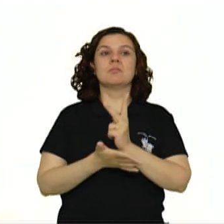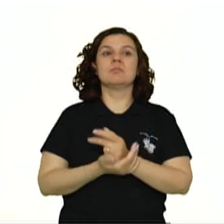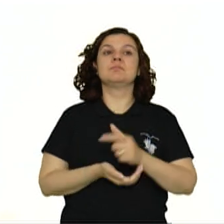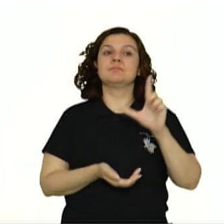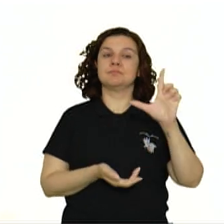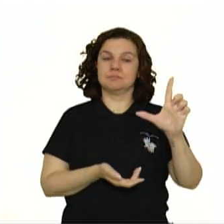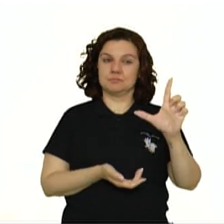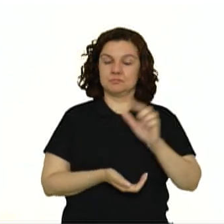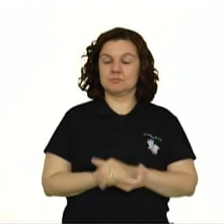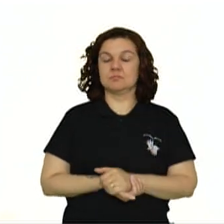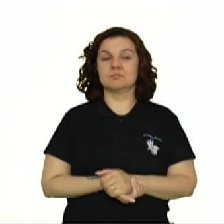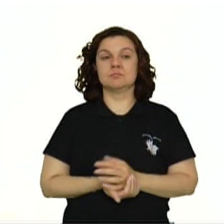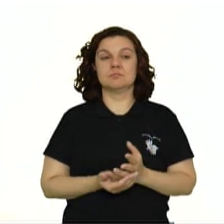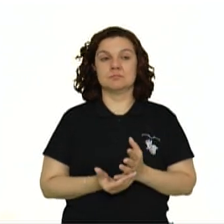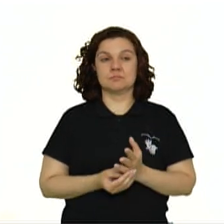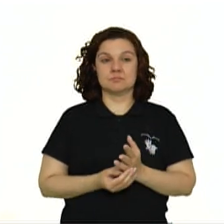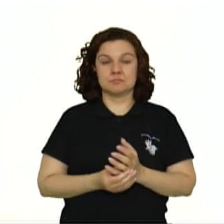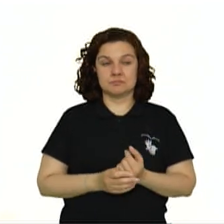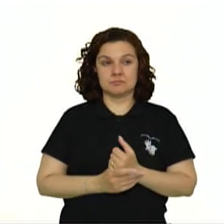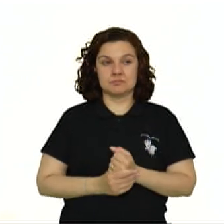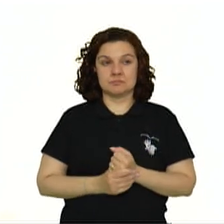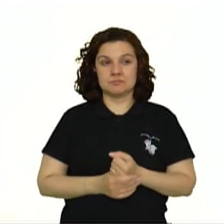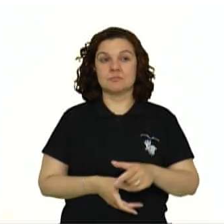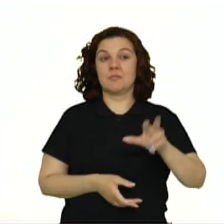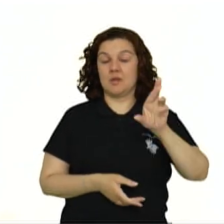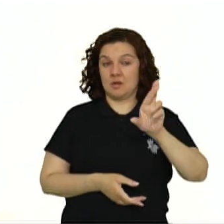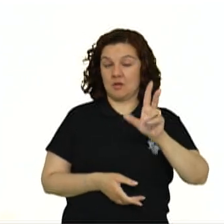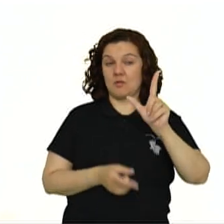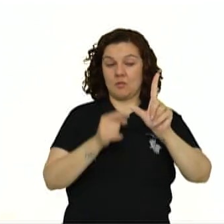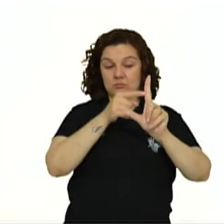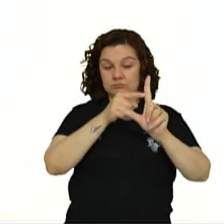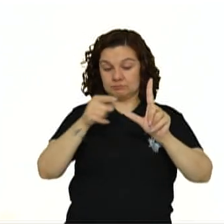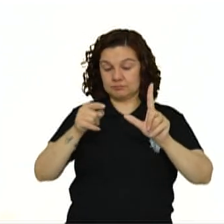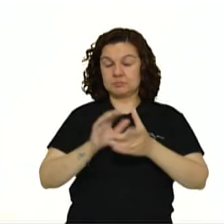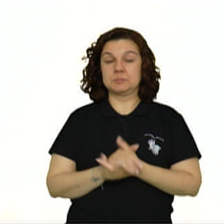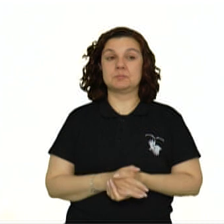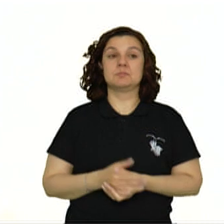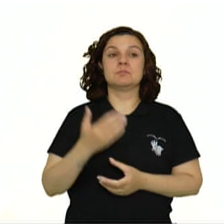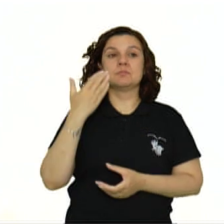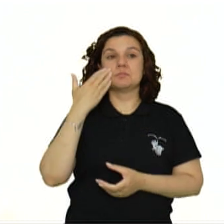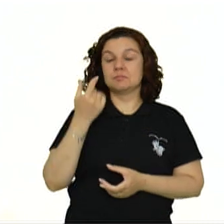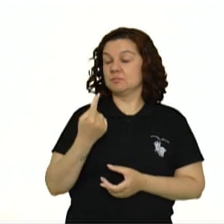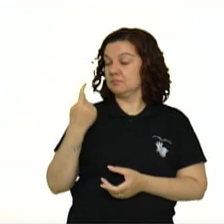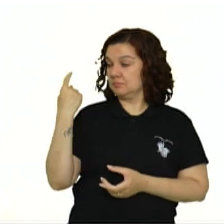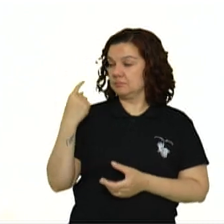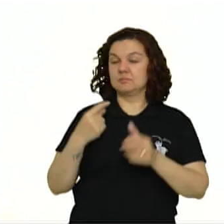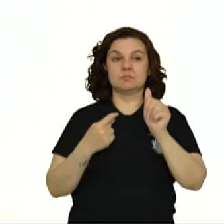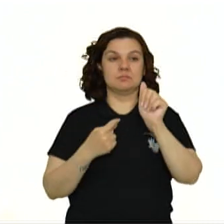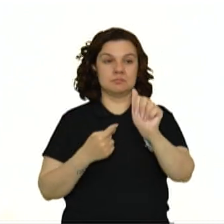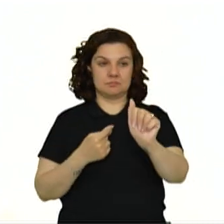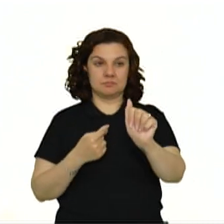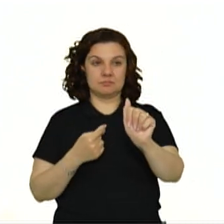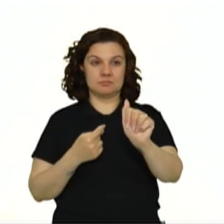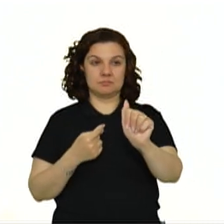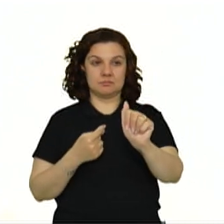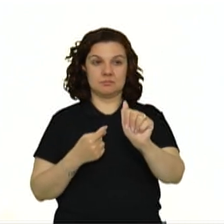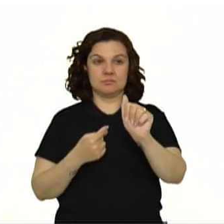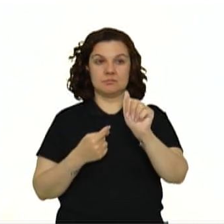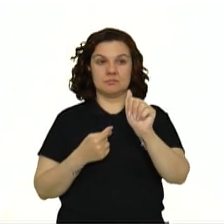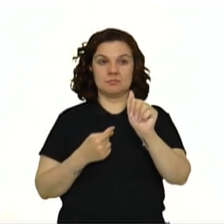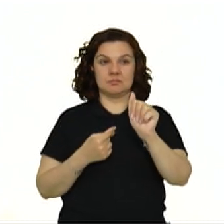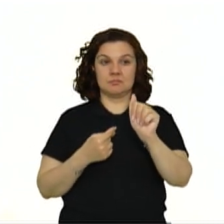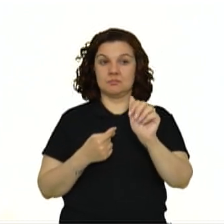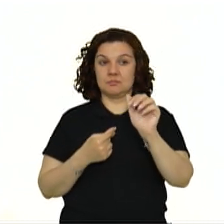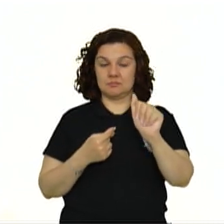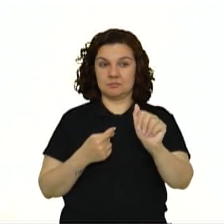lado A. Eu sei que o raio é igual ao apótema. Já sei que o apótema vai ser